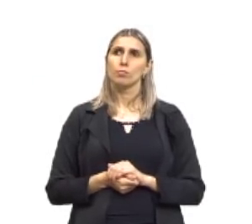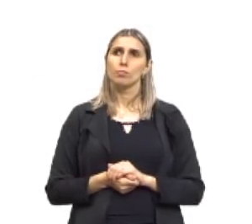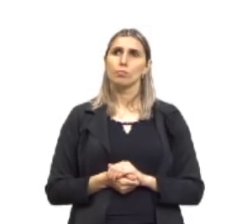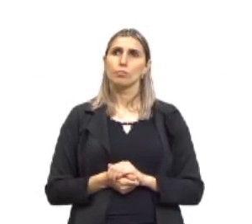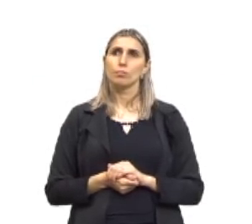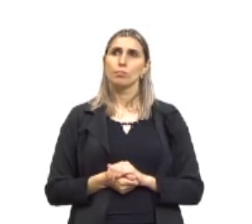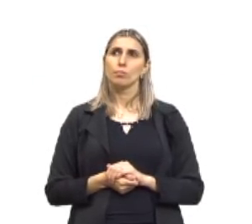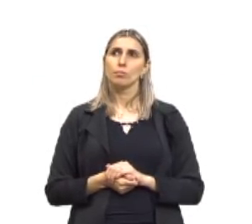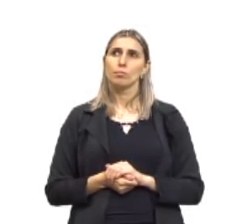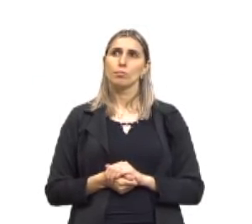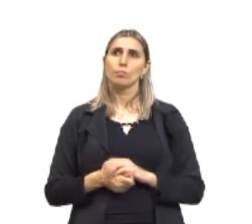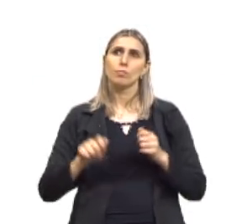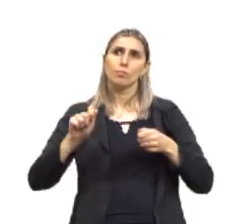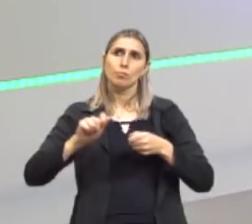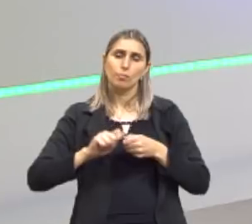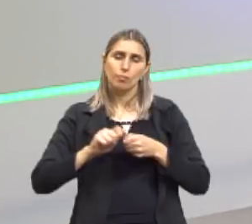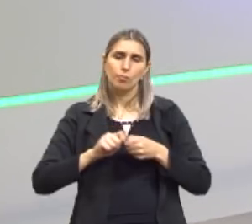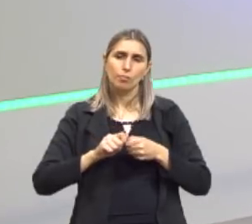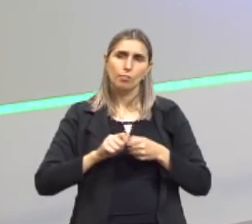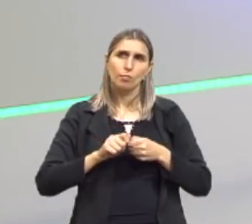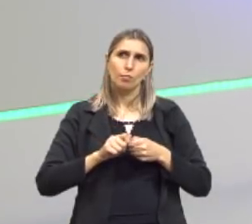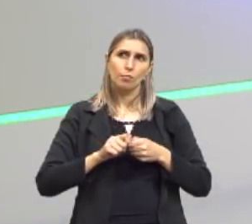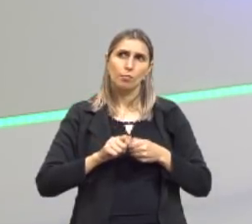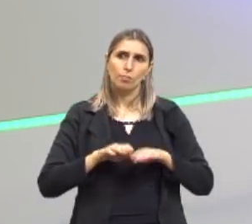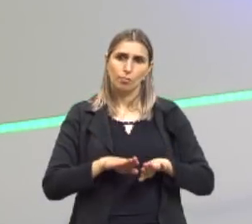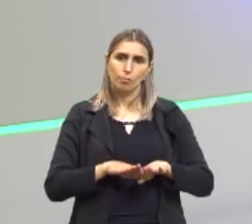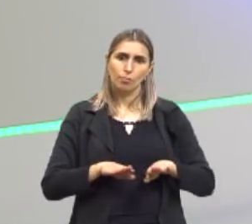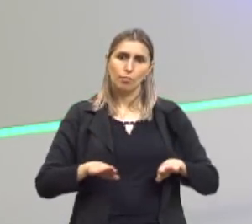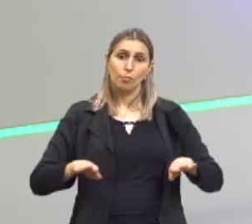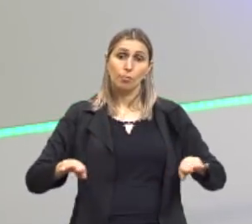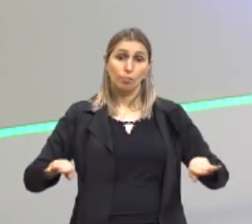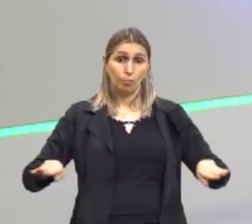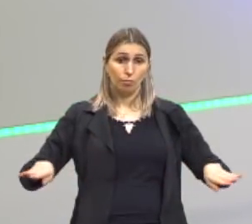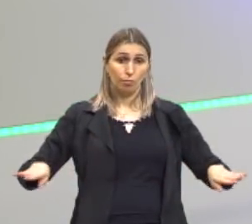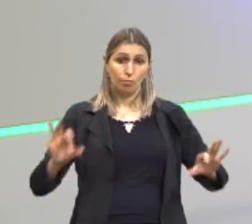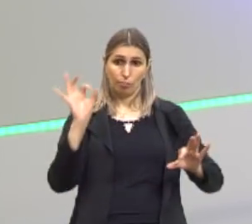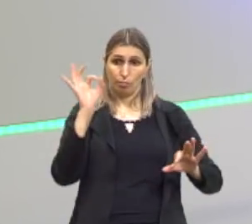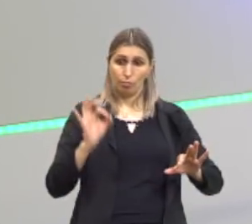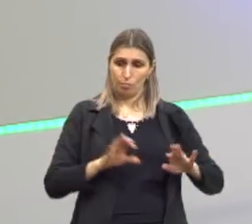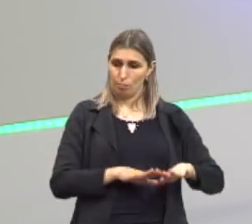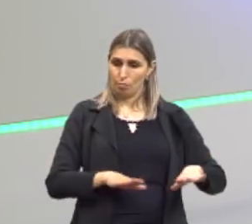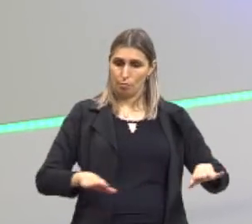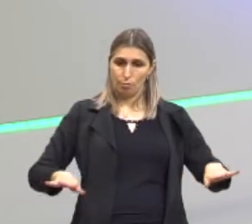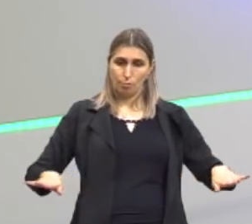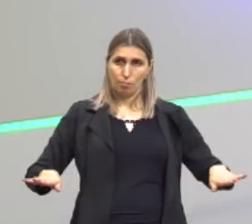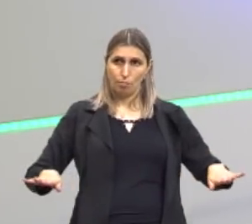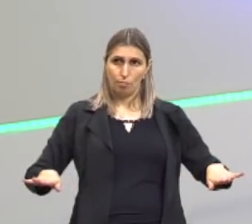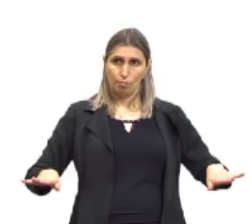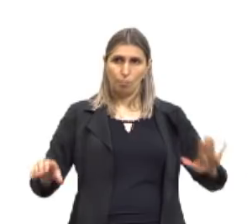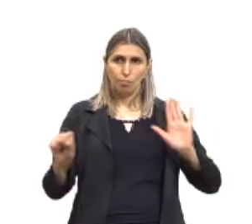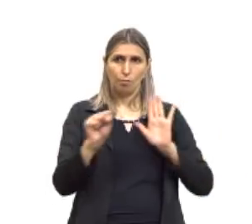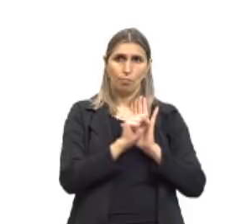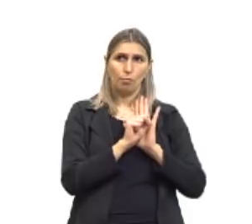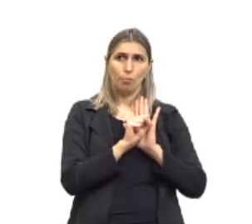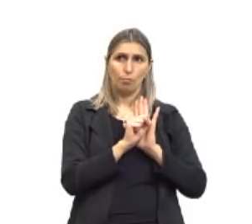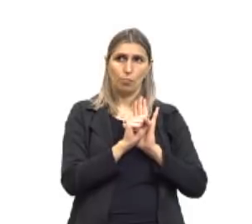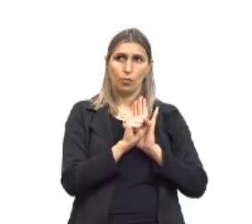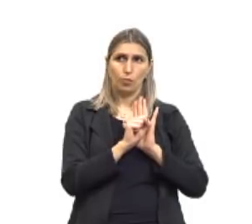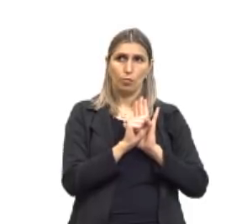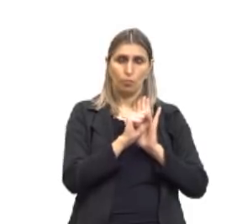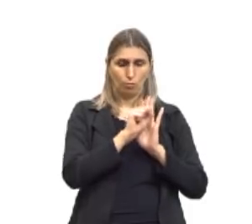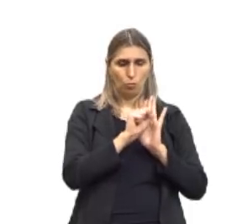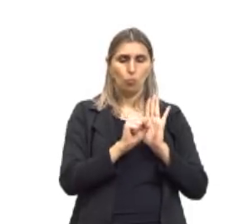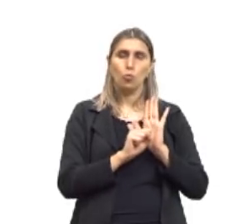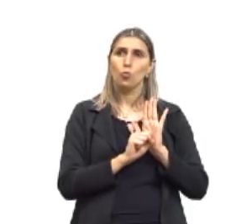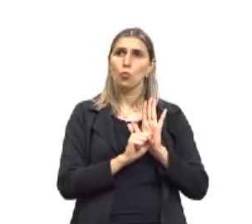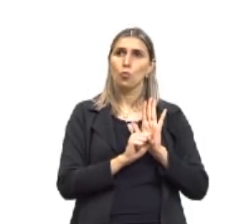determinados, né, por uma superfície regular, e eles têm uma simbologia. O símbolo